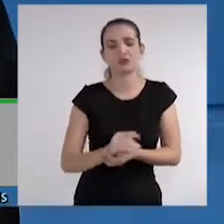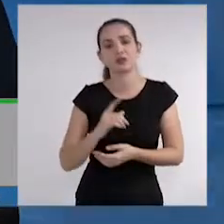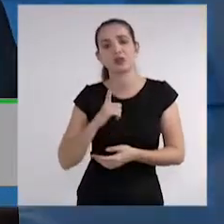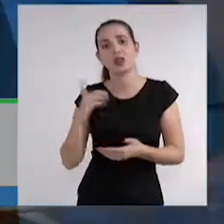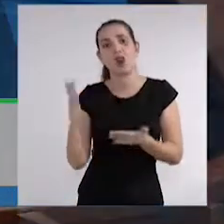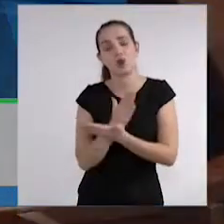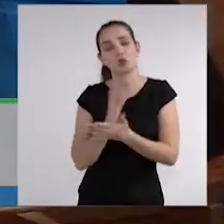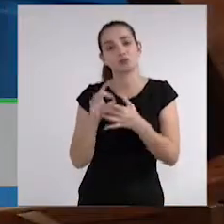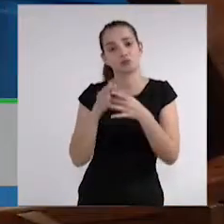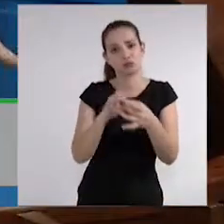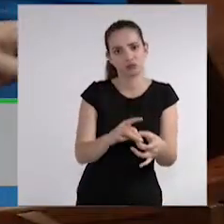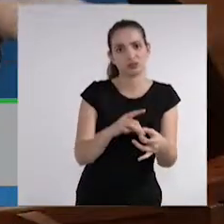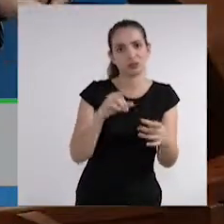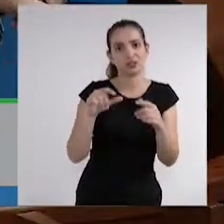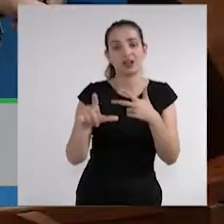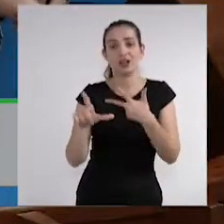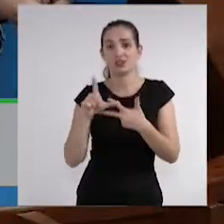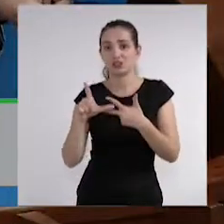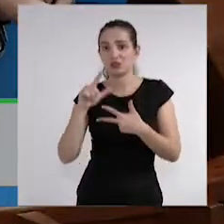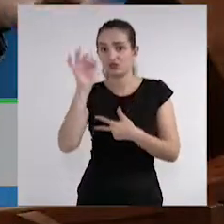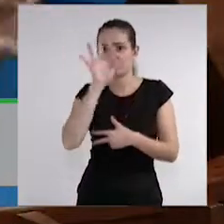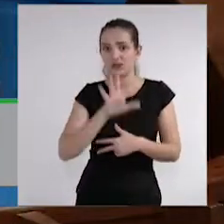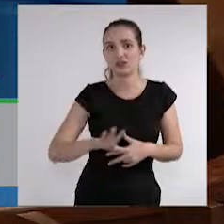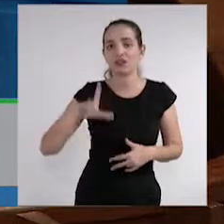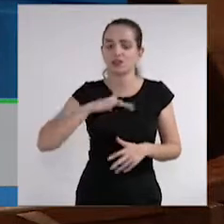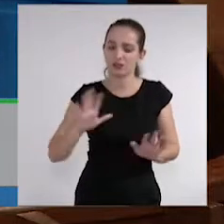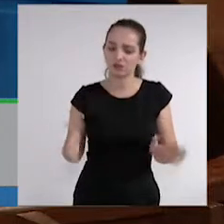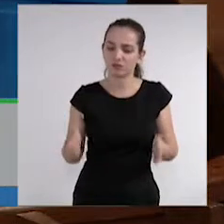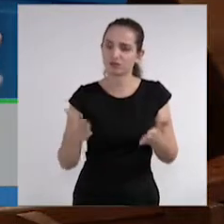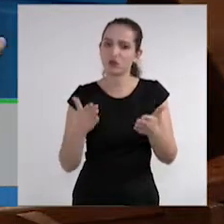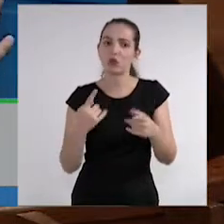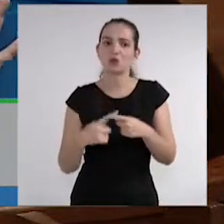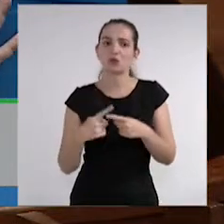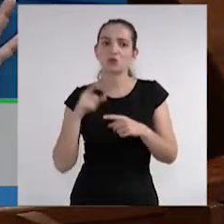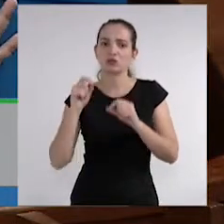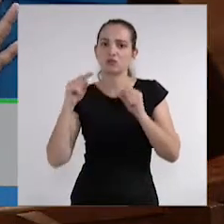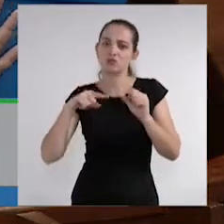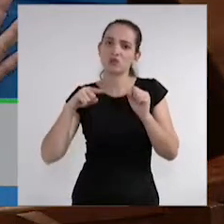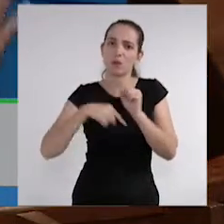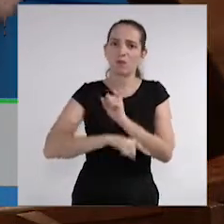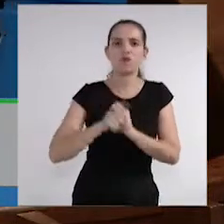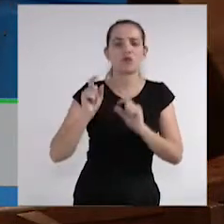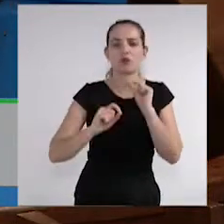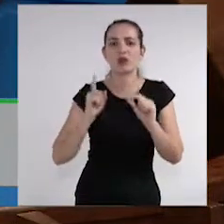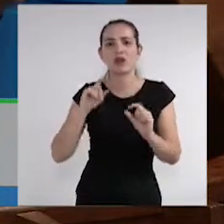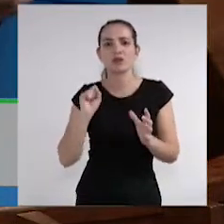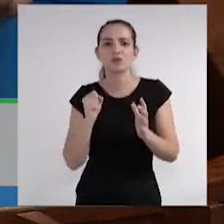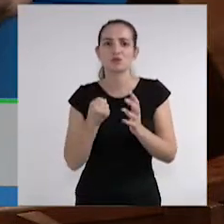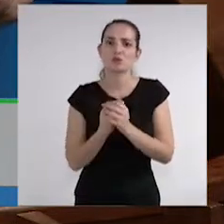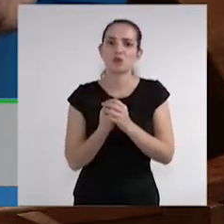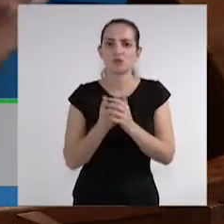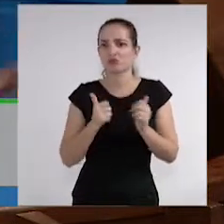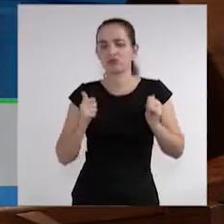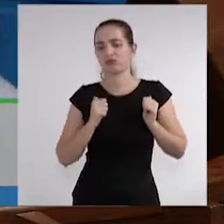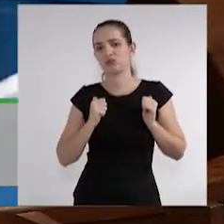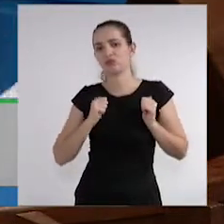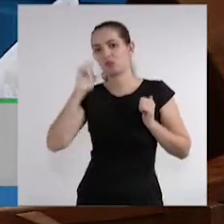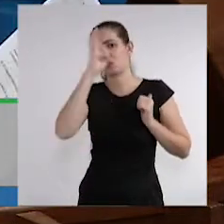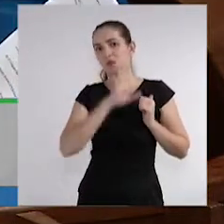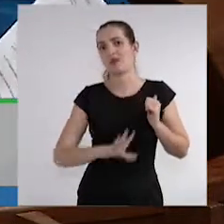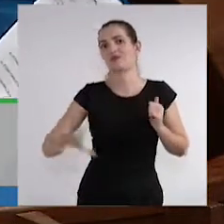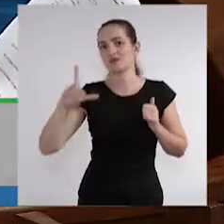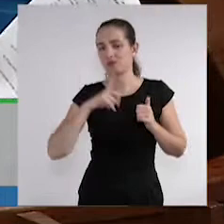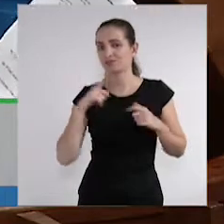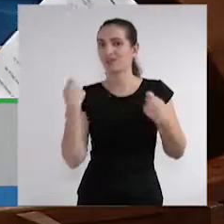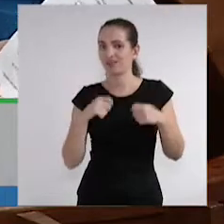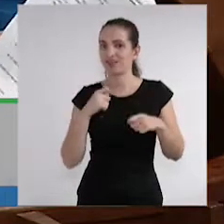demanda legislativa federal promovendo essa correção, porque isso aqui, no fundo, é uma omissão da União em promover essas atualizações.